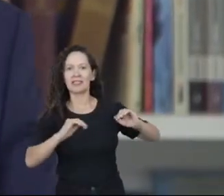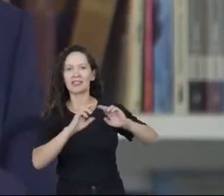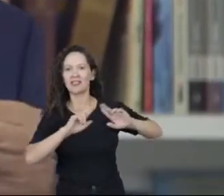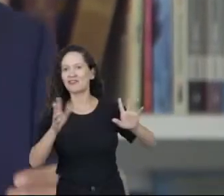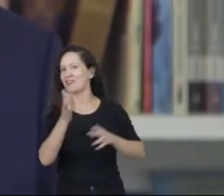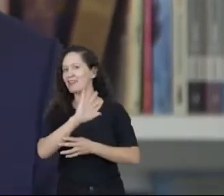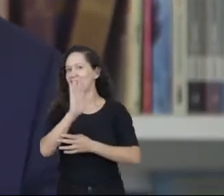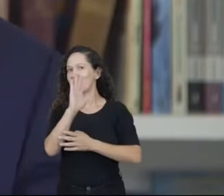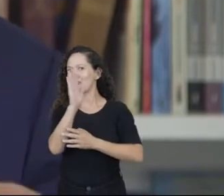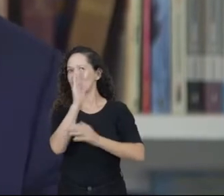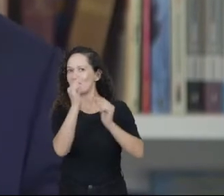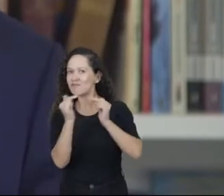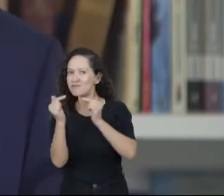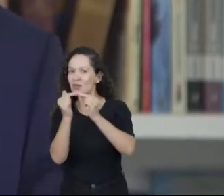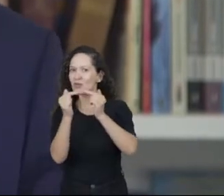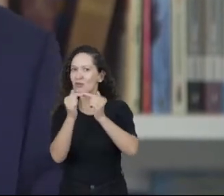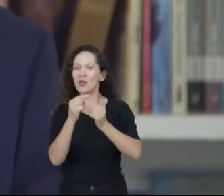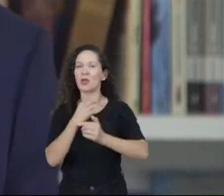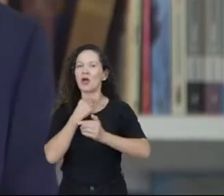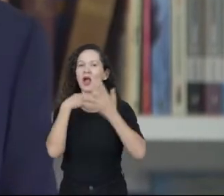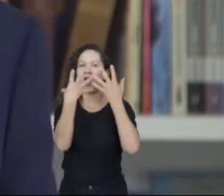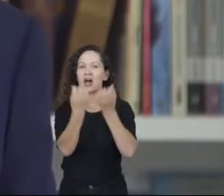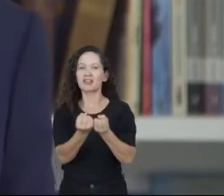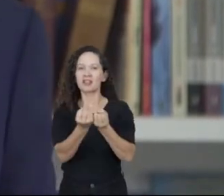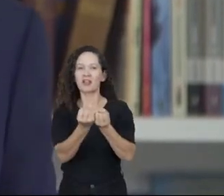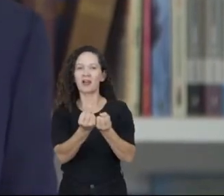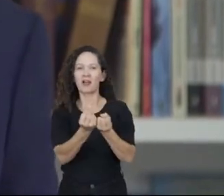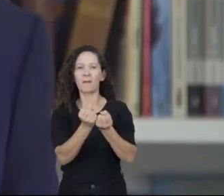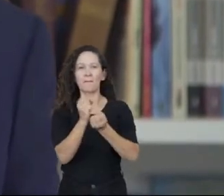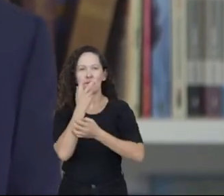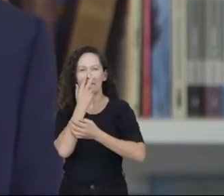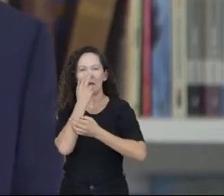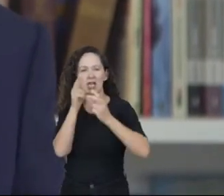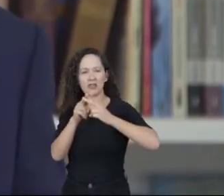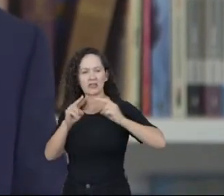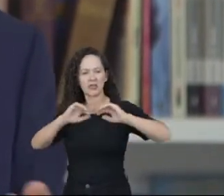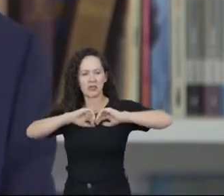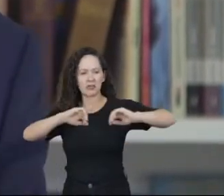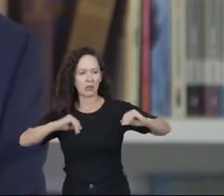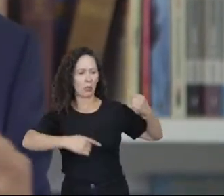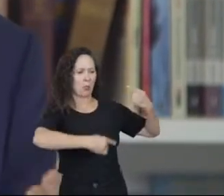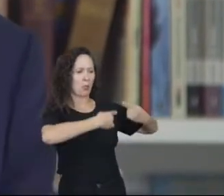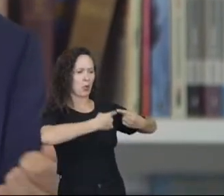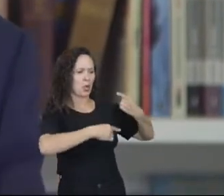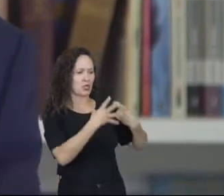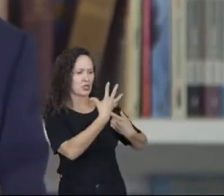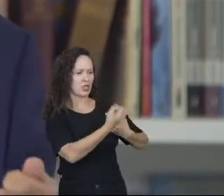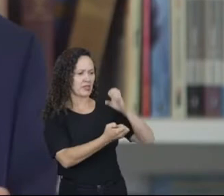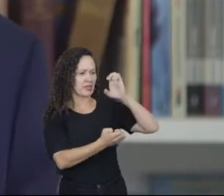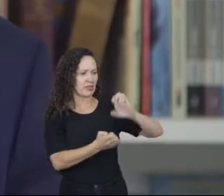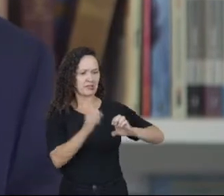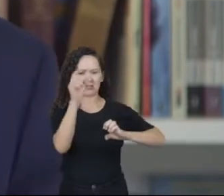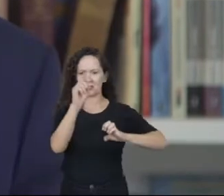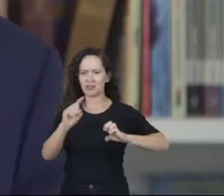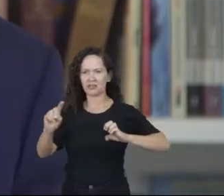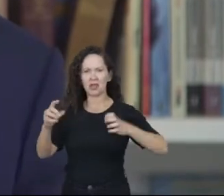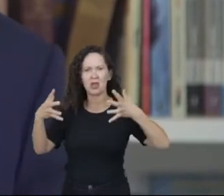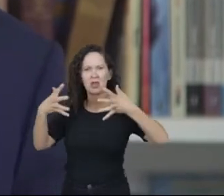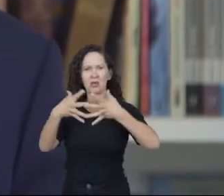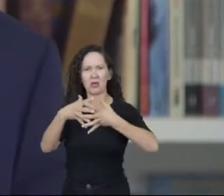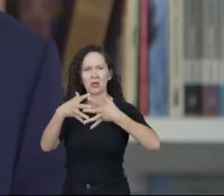permitir que essa falsa dicotomia restringe a política ao eterno confronto entre